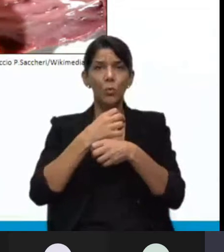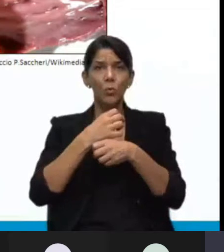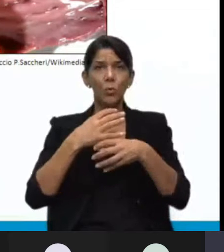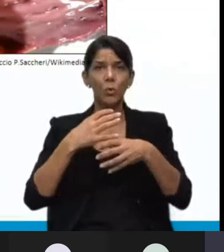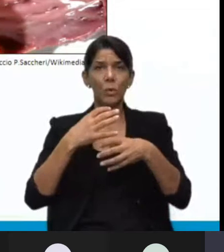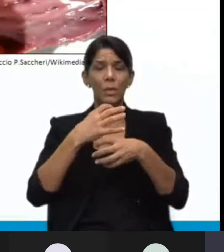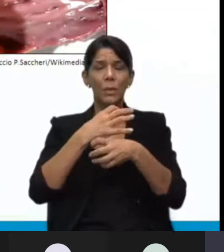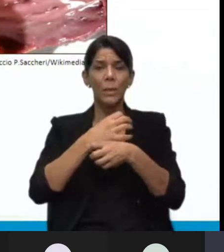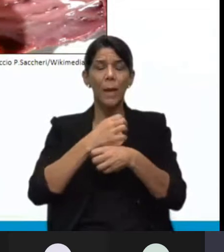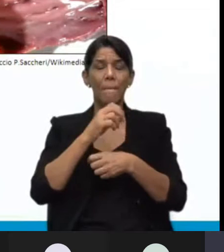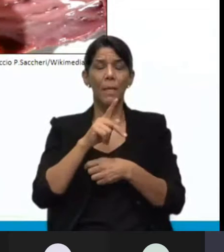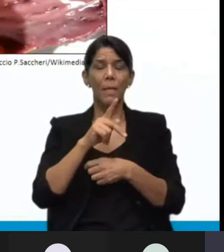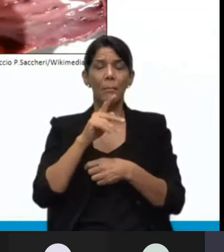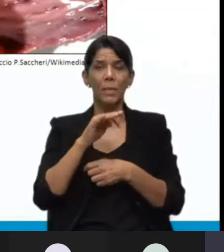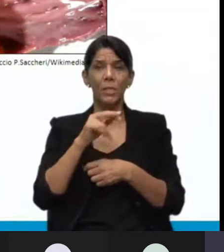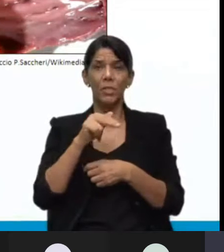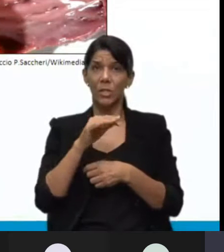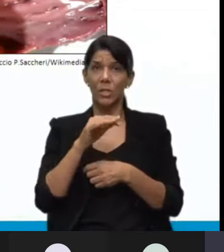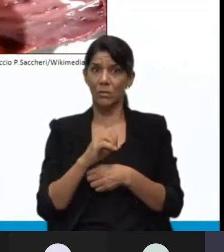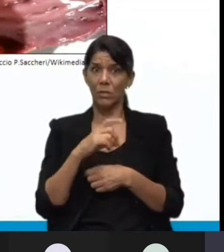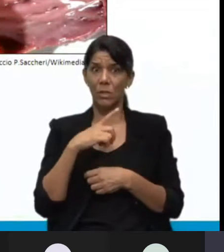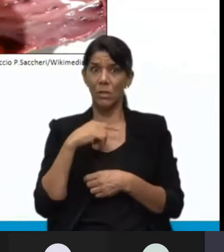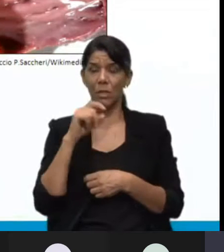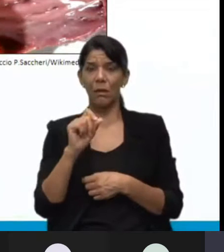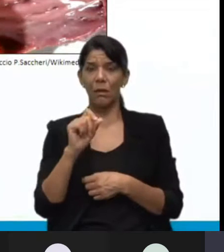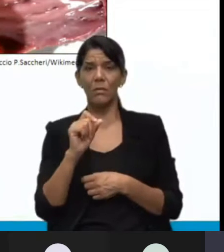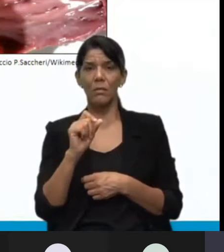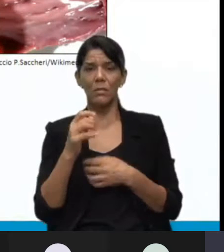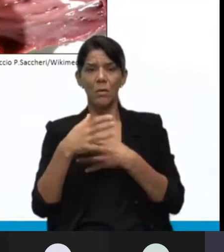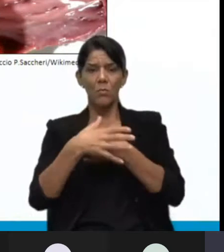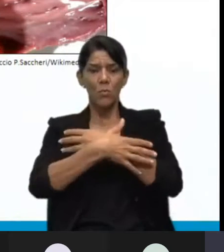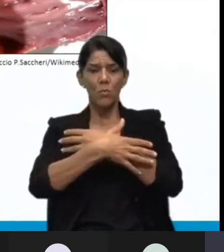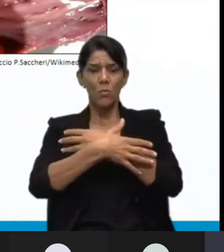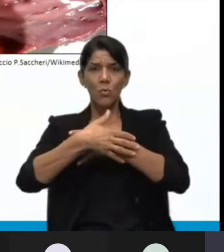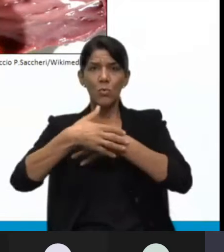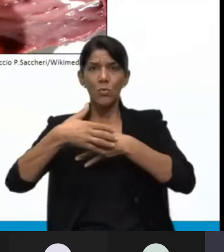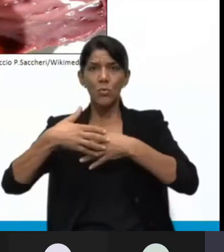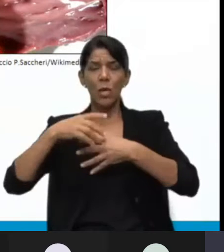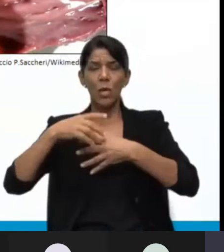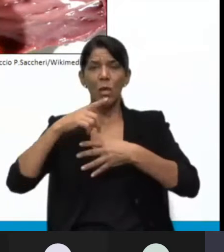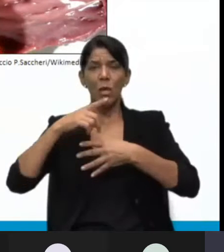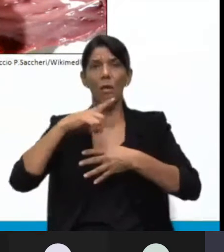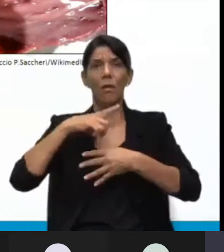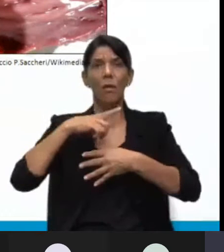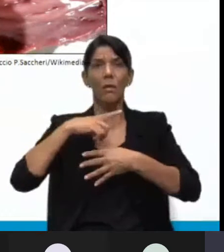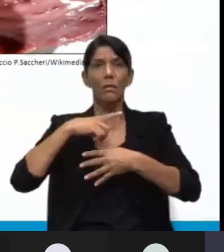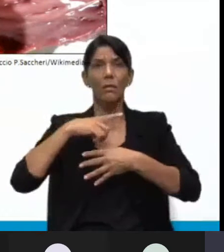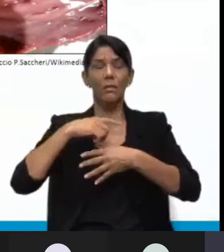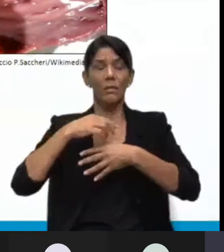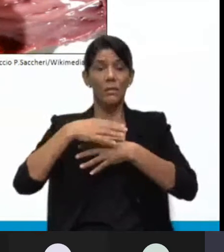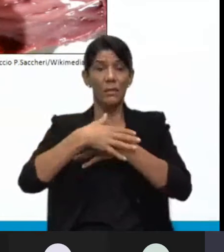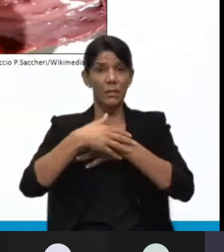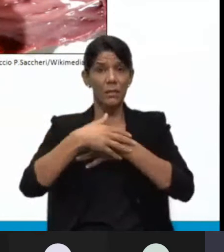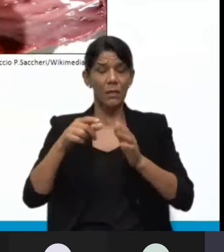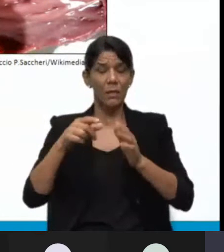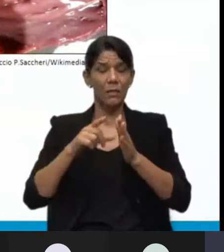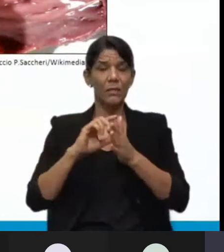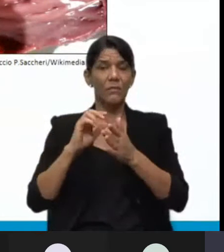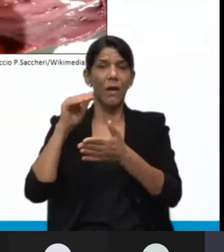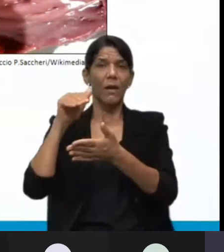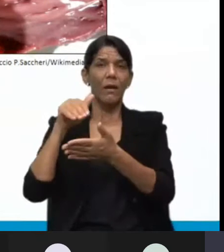músculos pectíneos, tá? E esses músculos, eles acabam aí se estendendo dessa porção